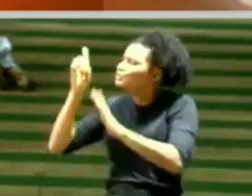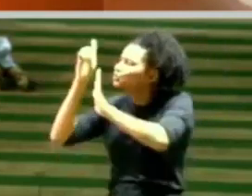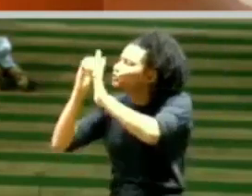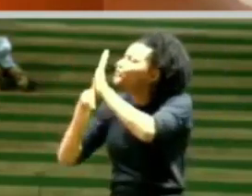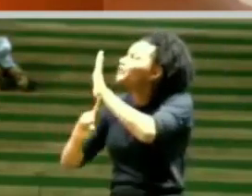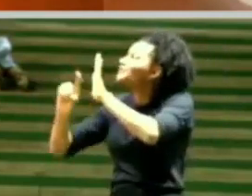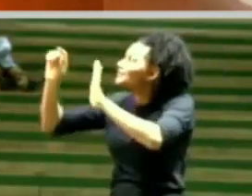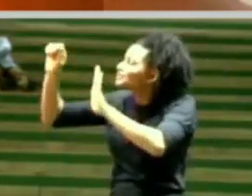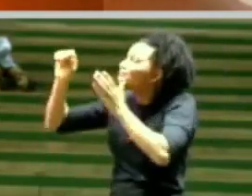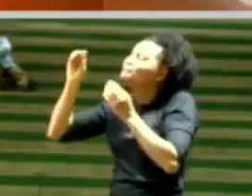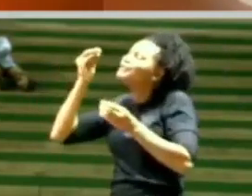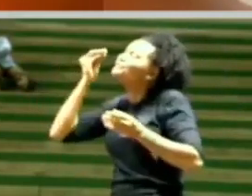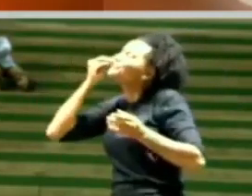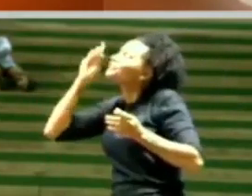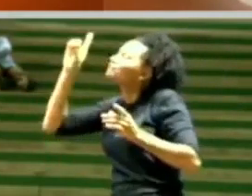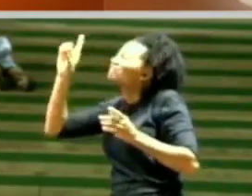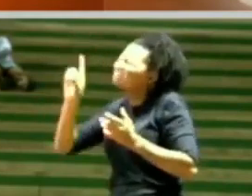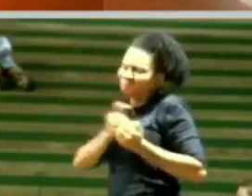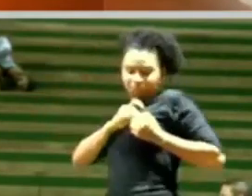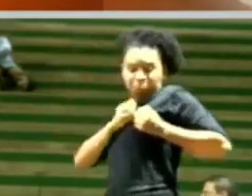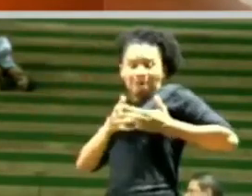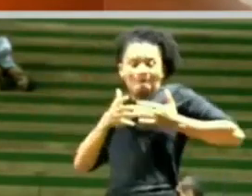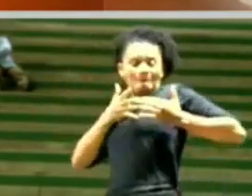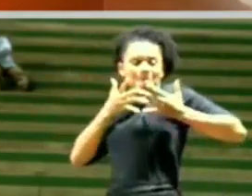de experimentar,